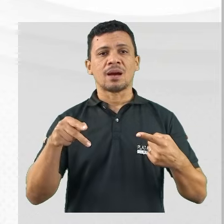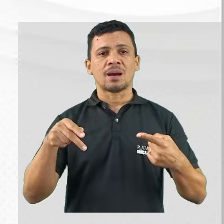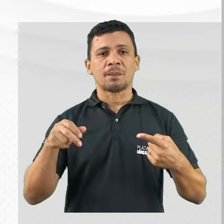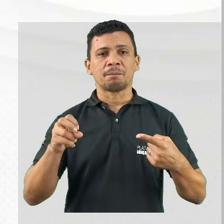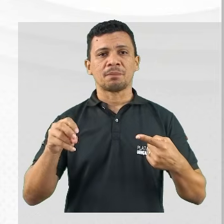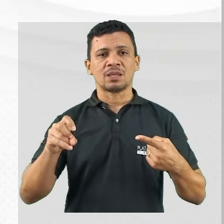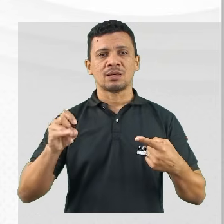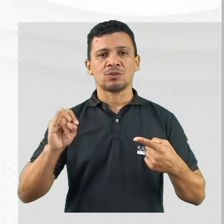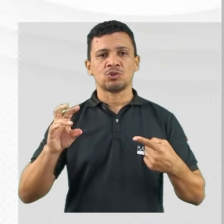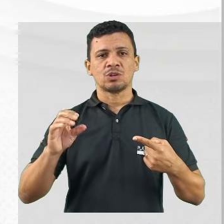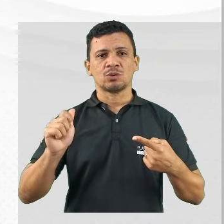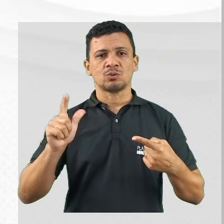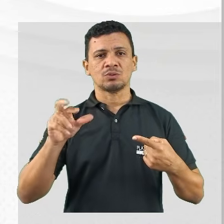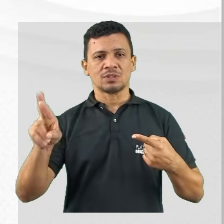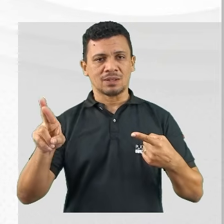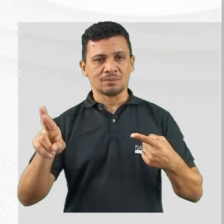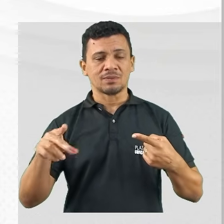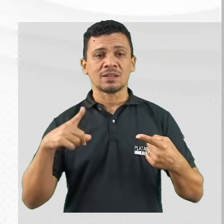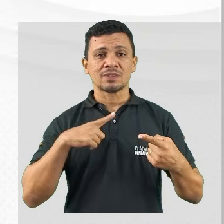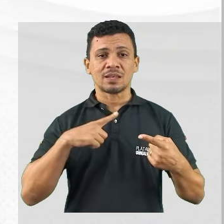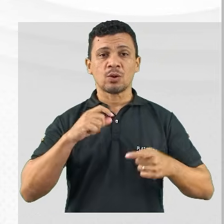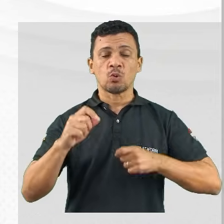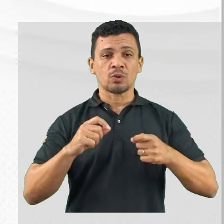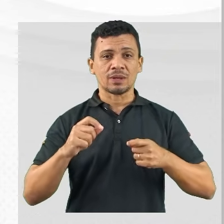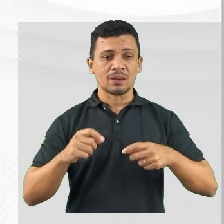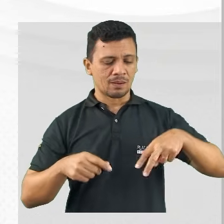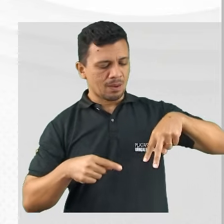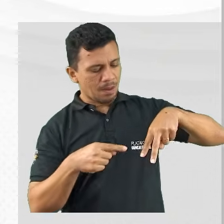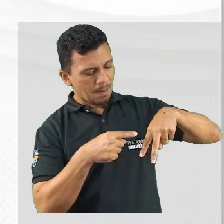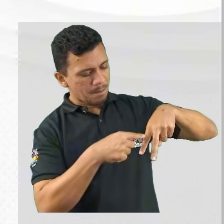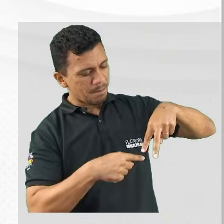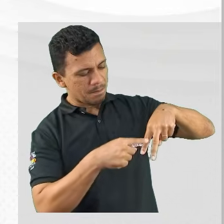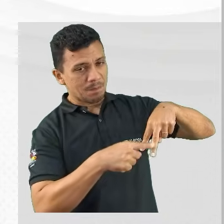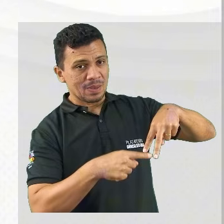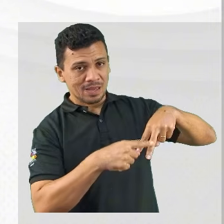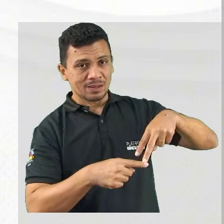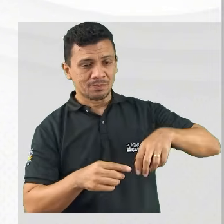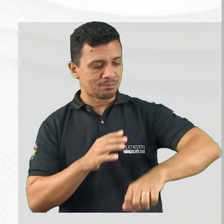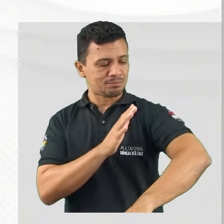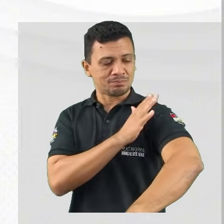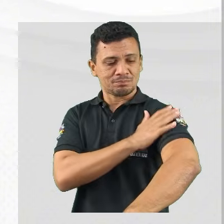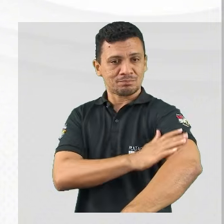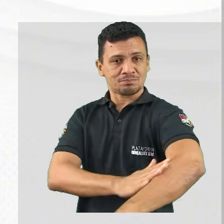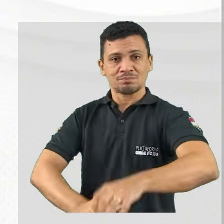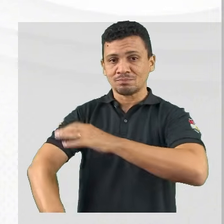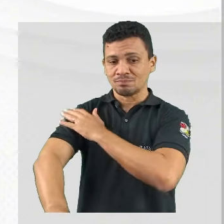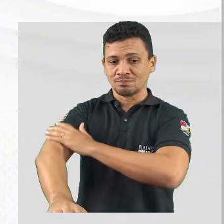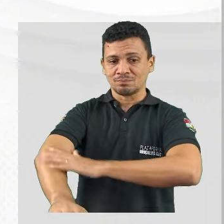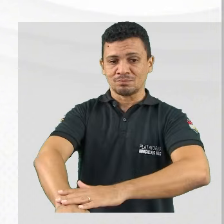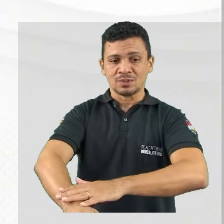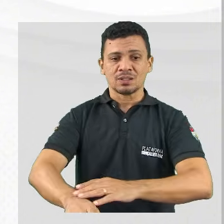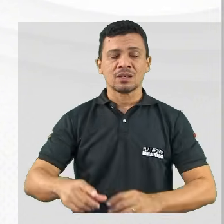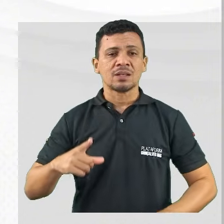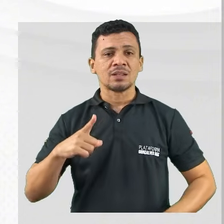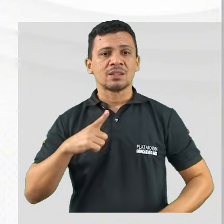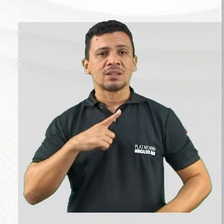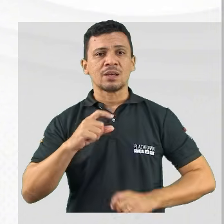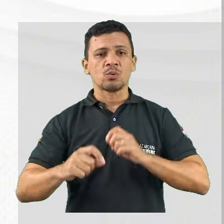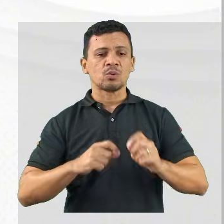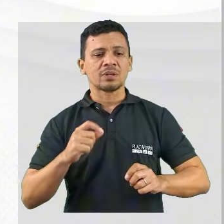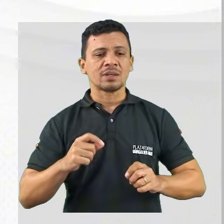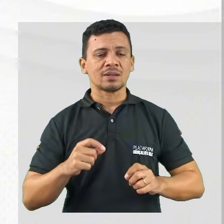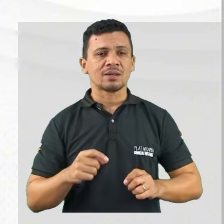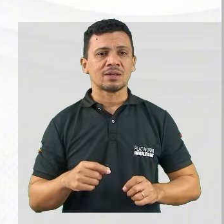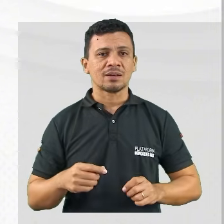membros superiores e inferiores, tá? O membro superior, ele vai ter ali juntamente essa região que a gente chama